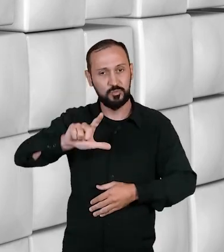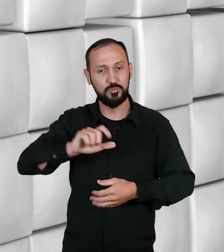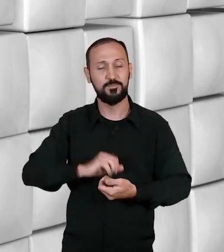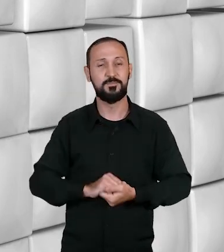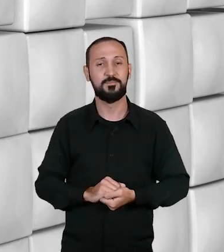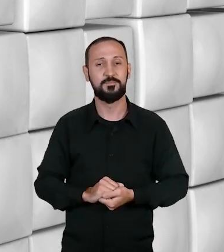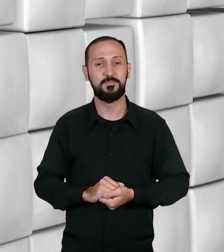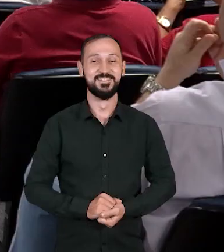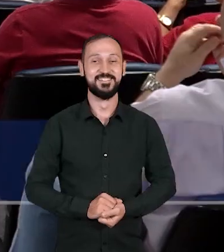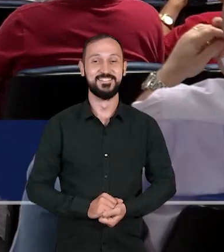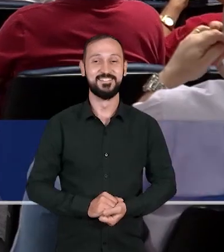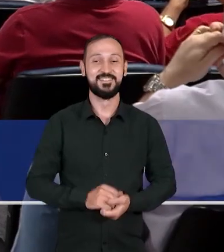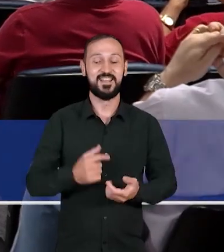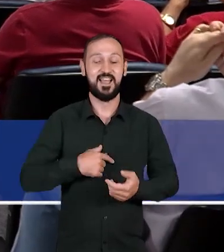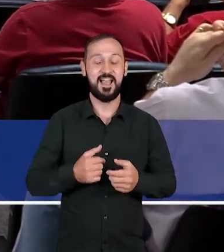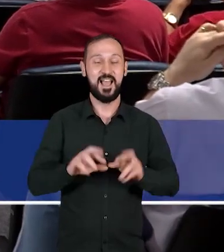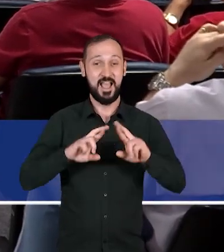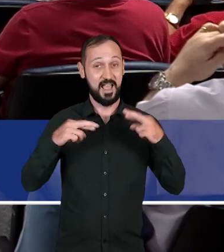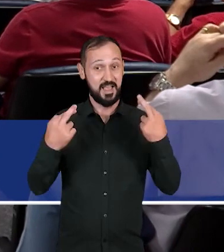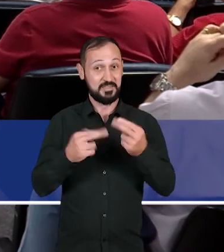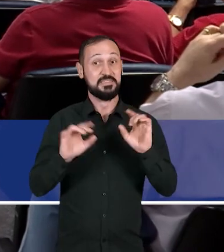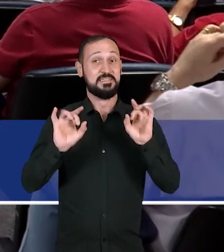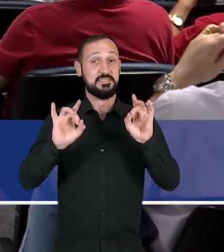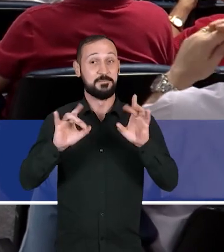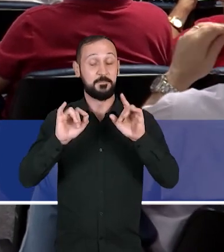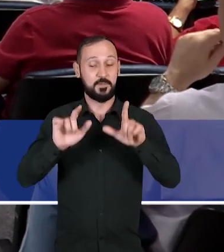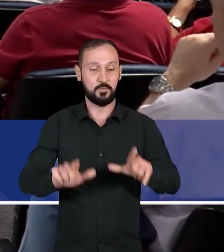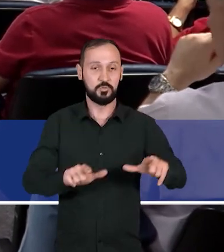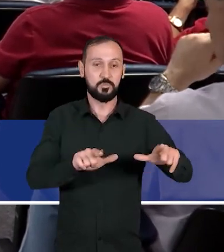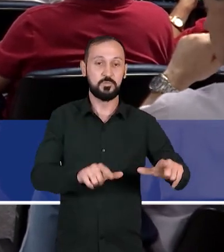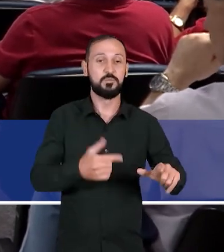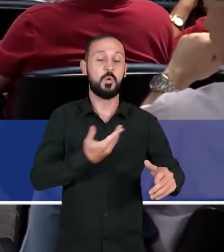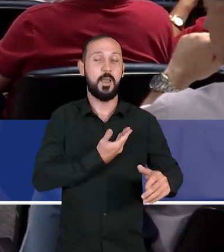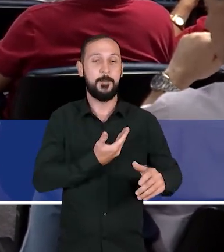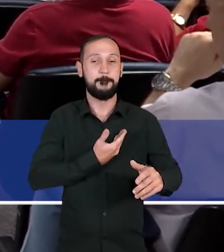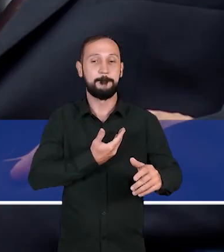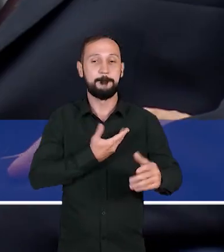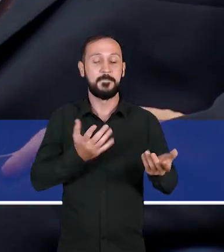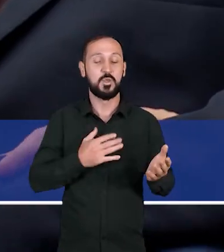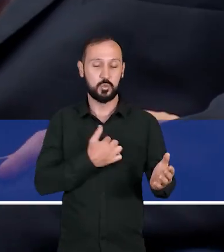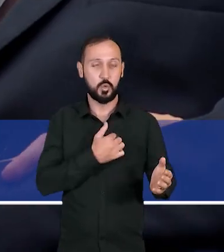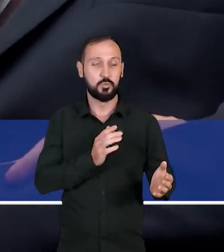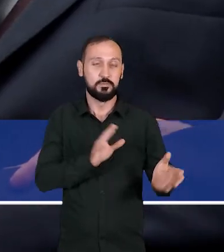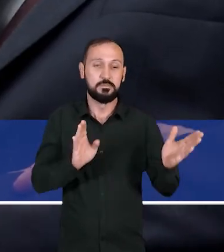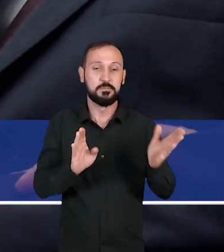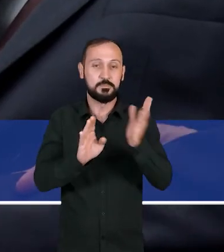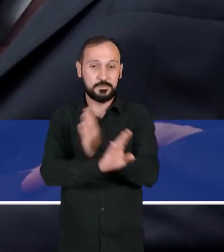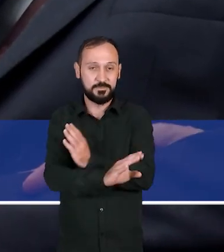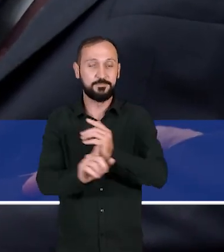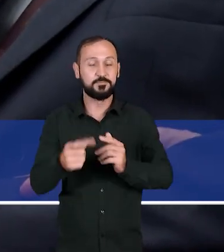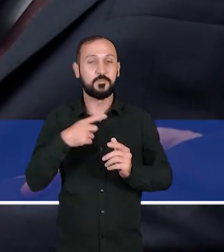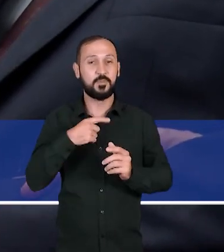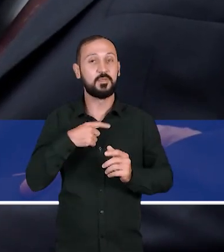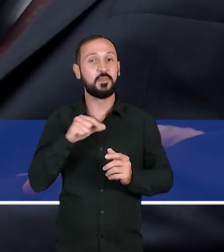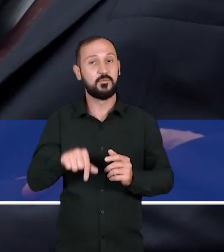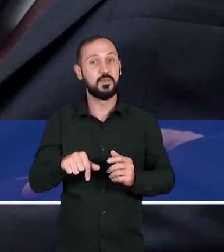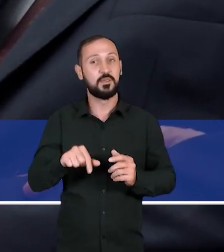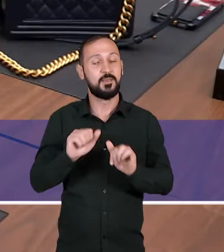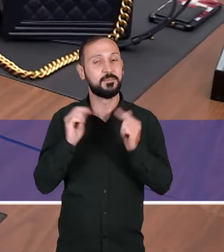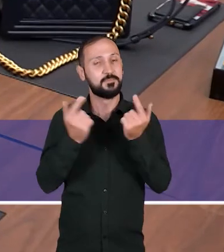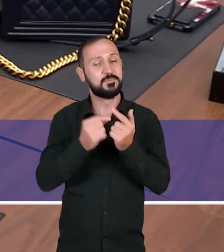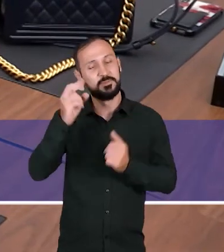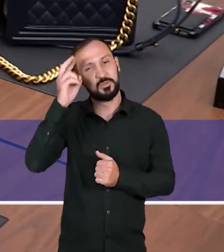ao Estado. A sessão solene de entrega do diploma amigo do transplante trouxe para a Assembleia